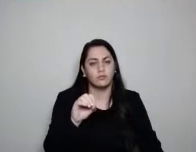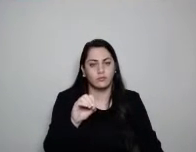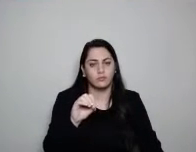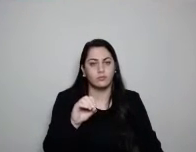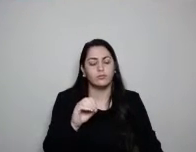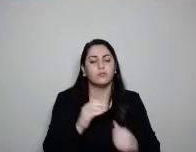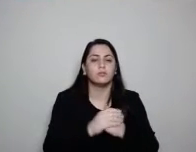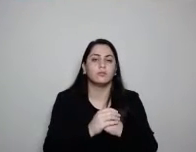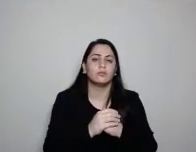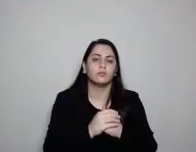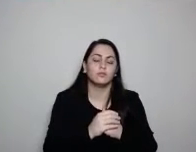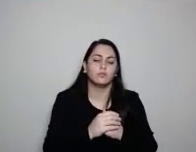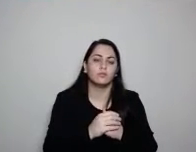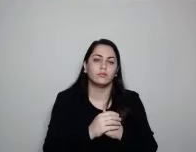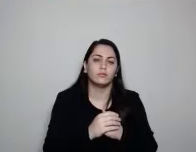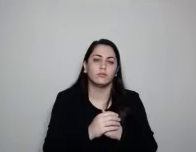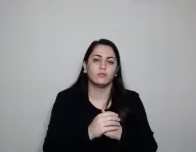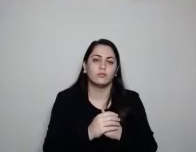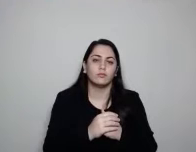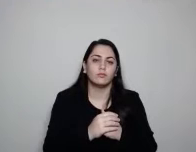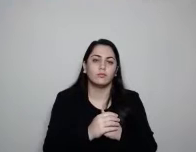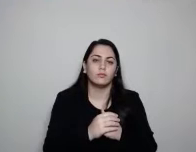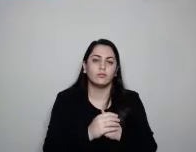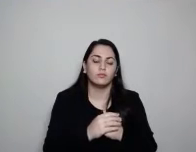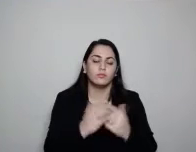desembargador? Apelação